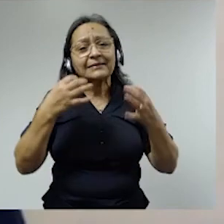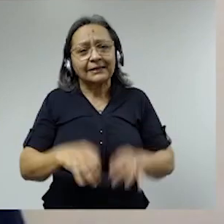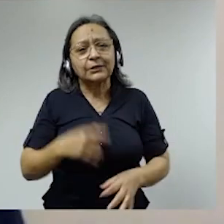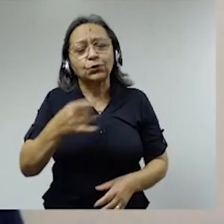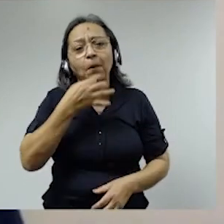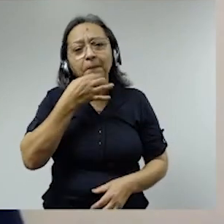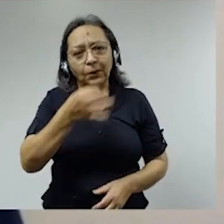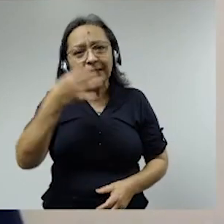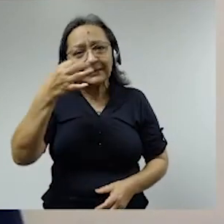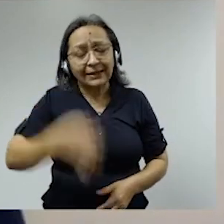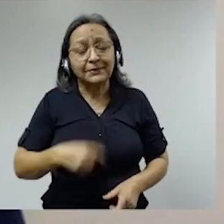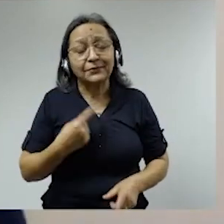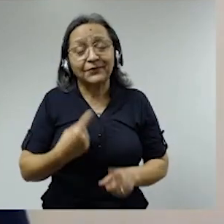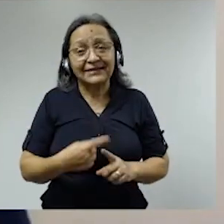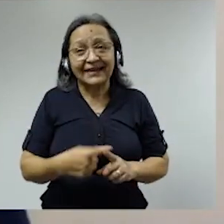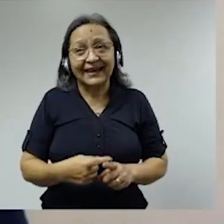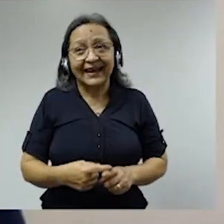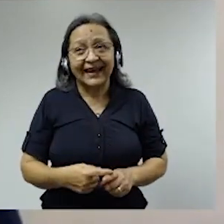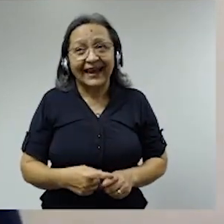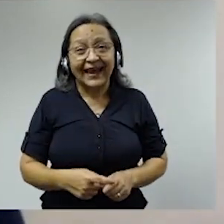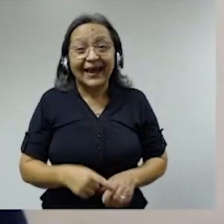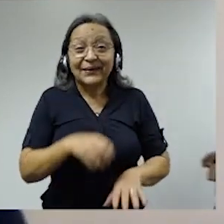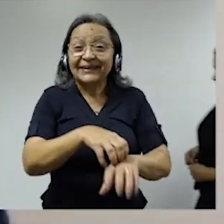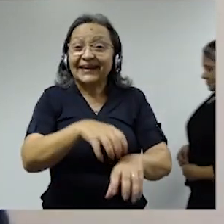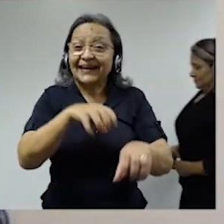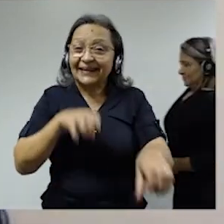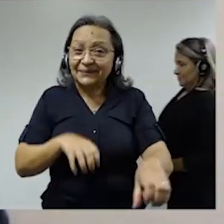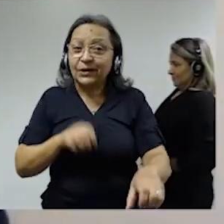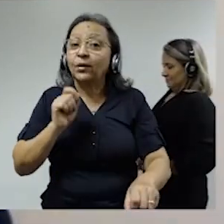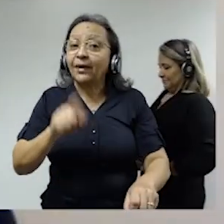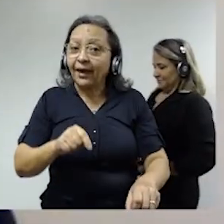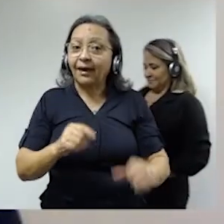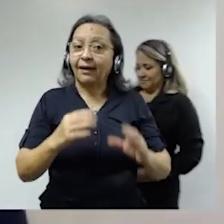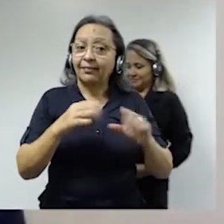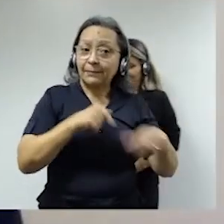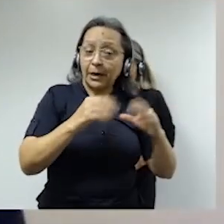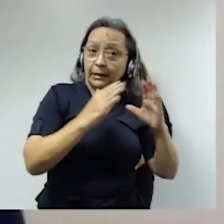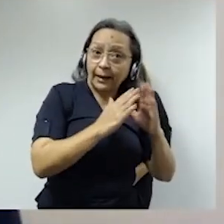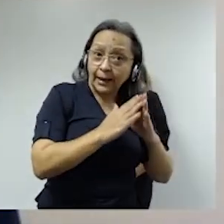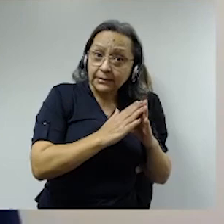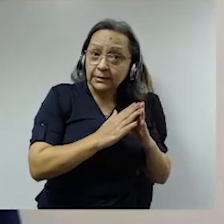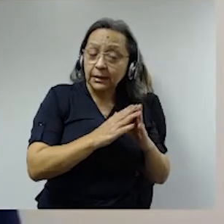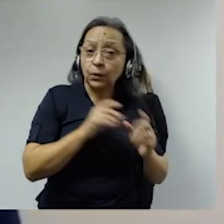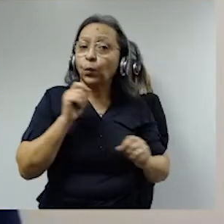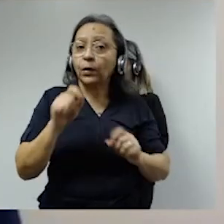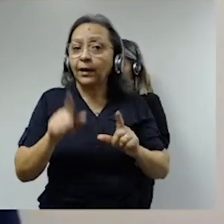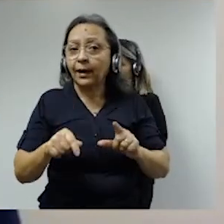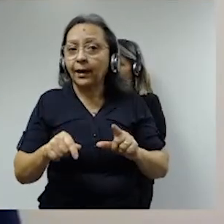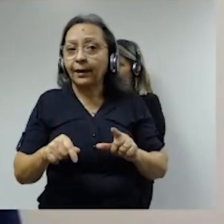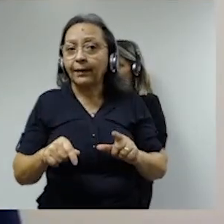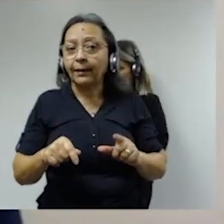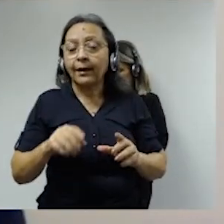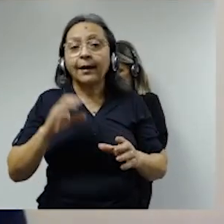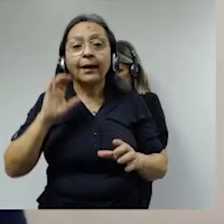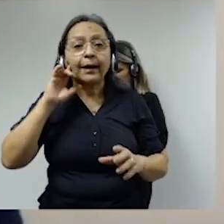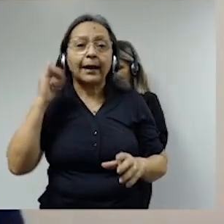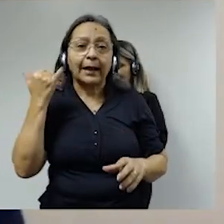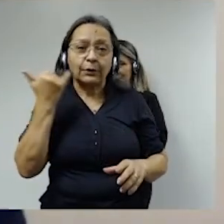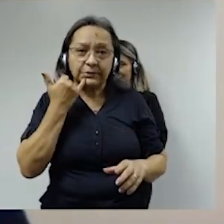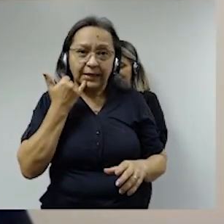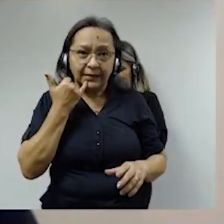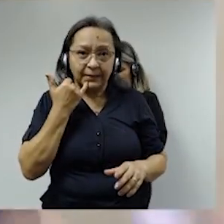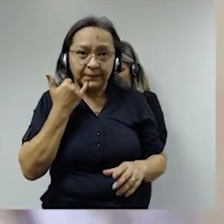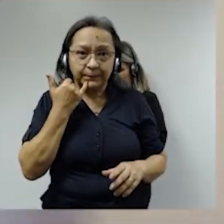fazer uma distinção muito clara entre teletrabalho, o que é home office, e, obviamente, o que é call center.